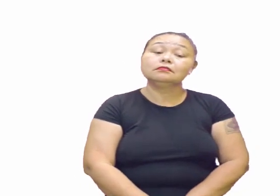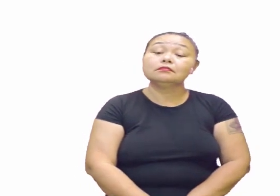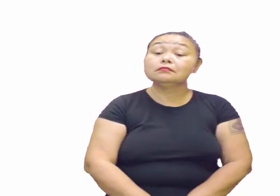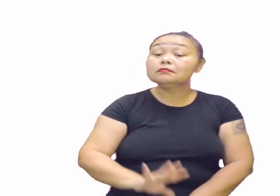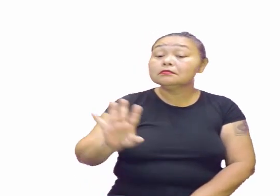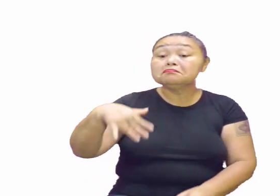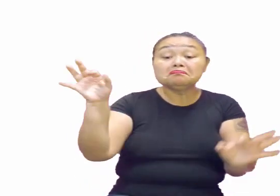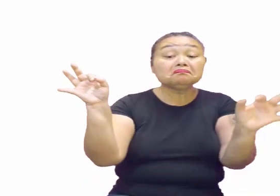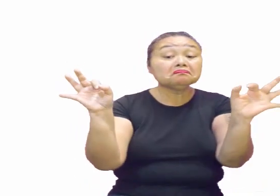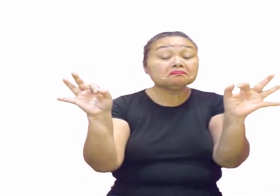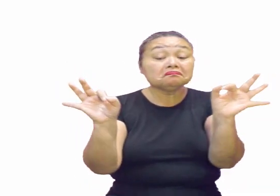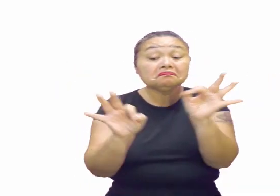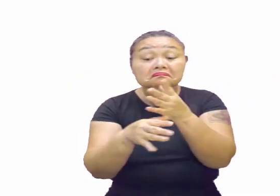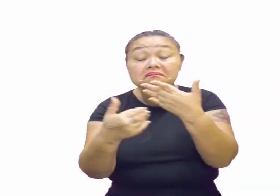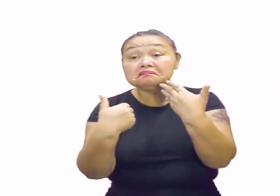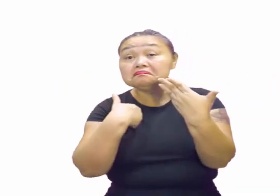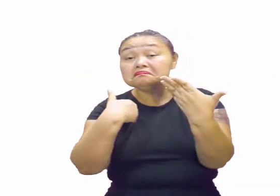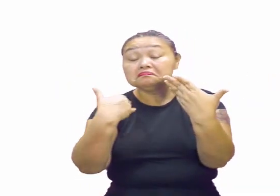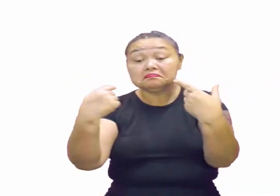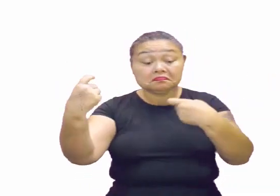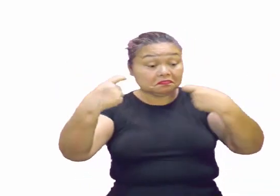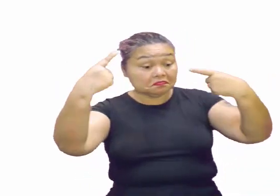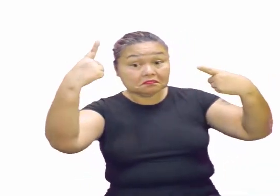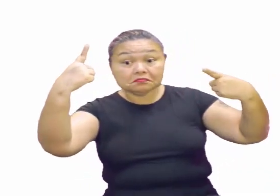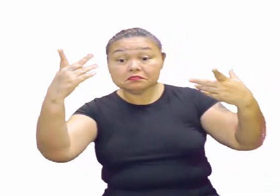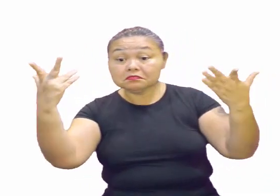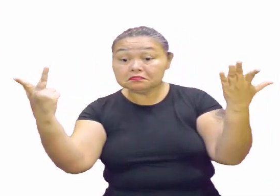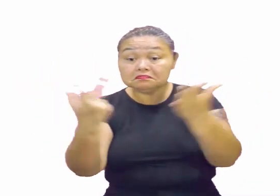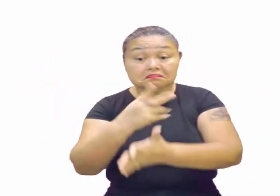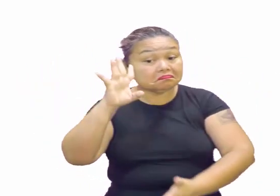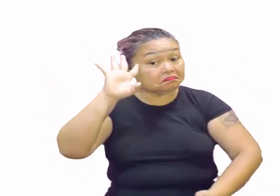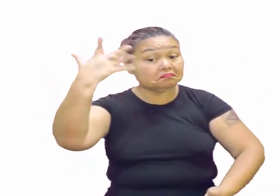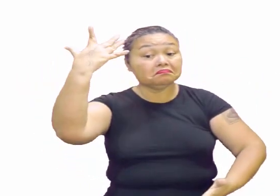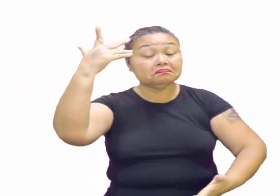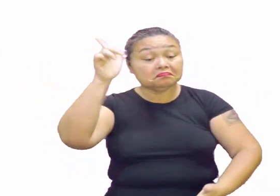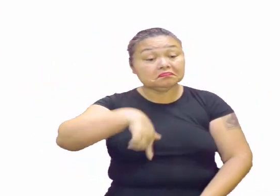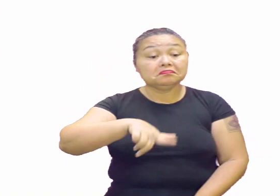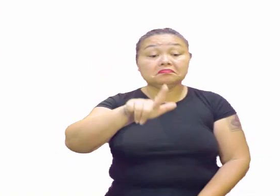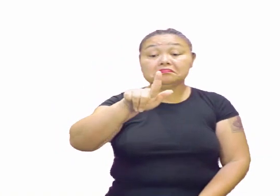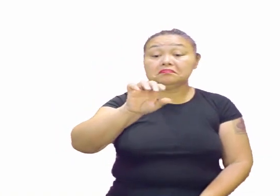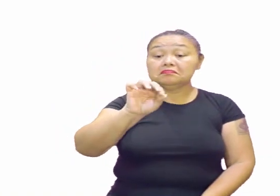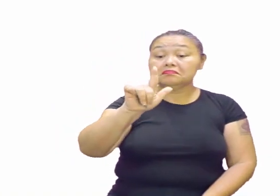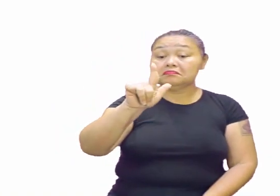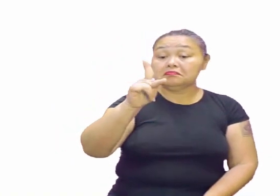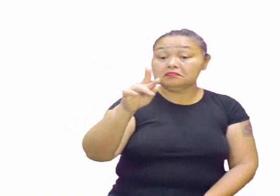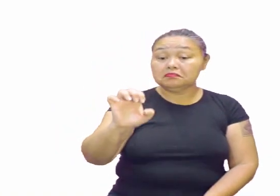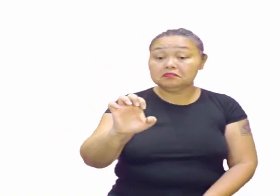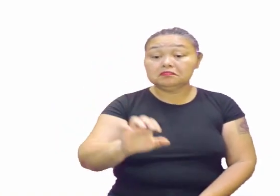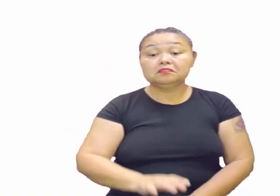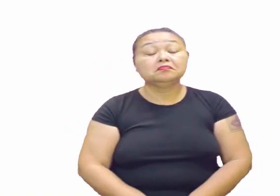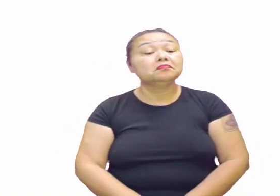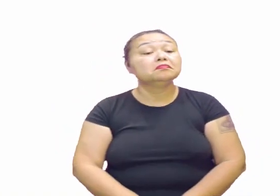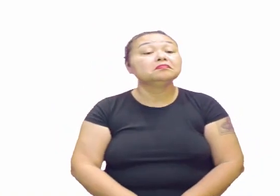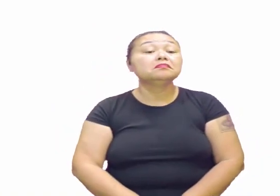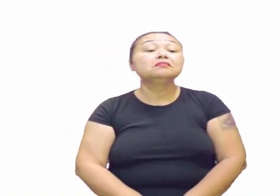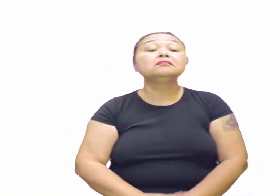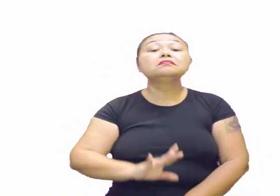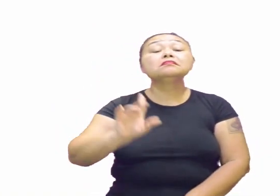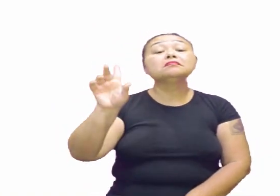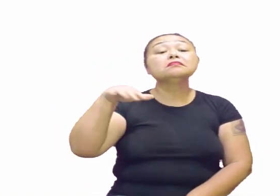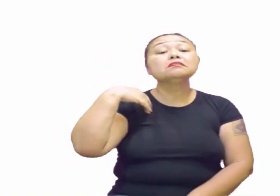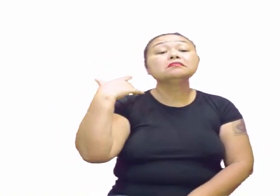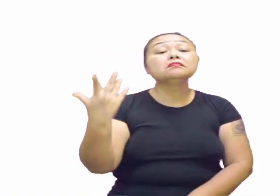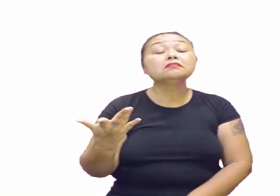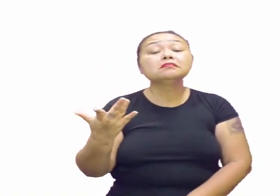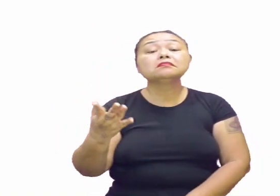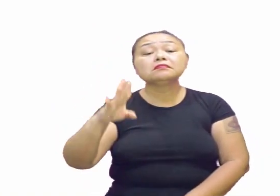Eles estavam prontos para o que der e vier. Isso sim é um golpe, tá bom? Quais